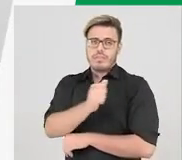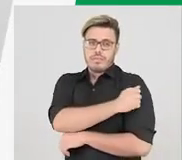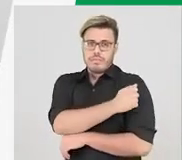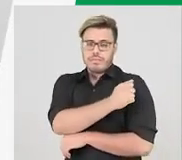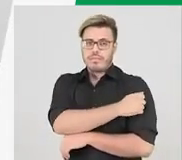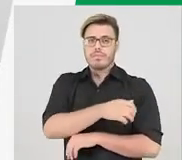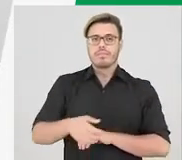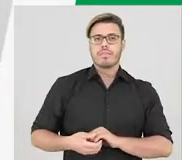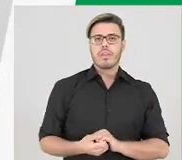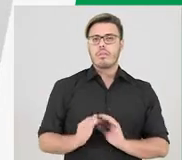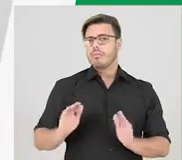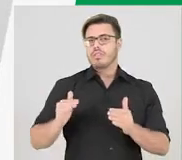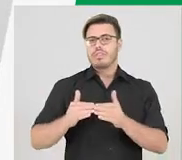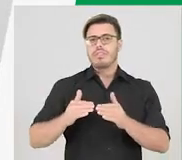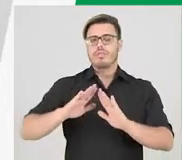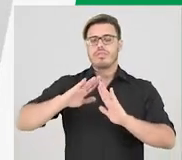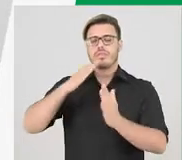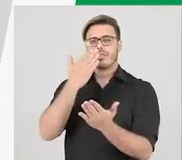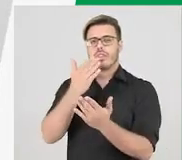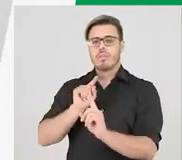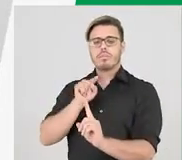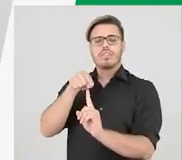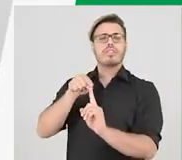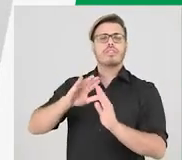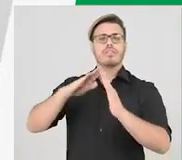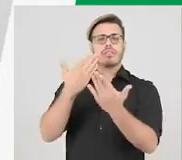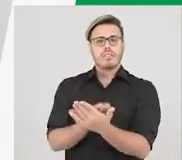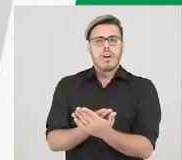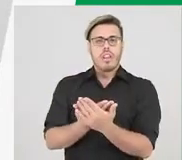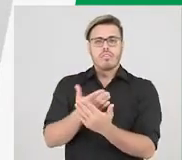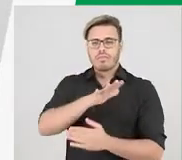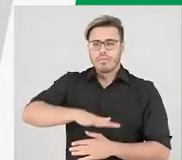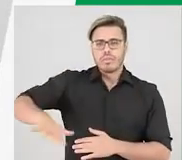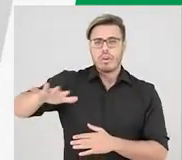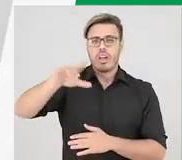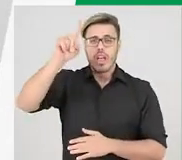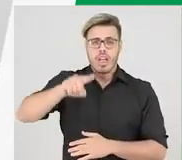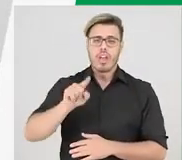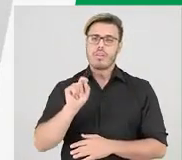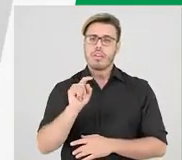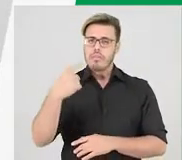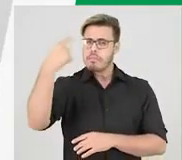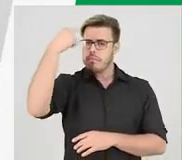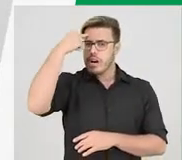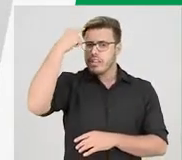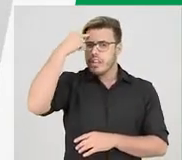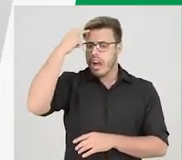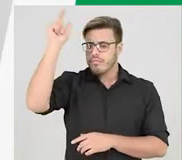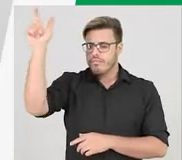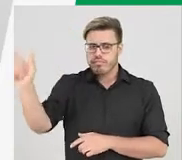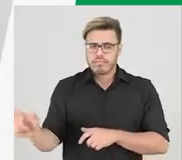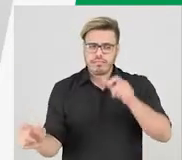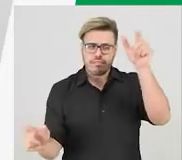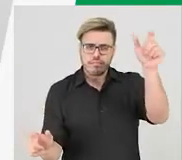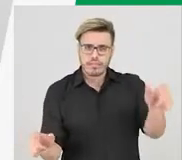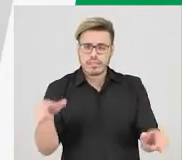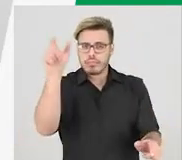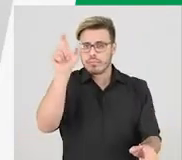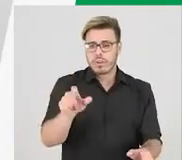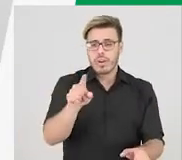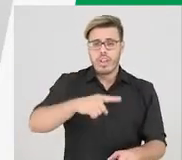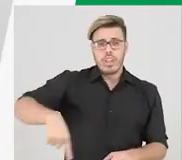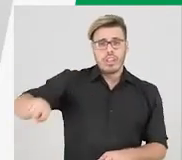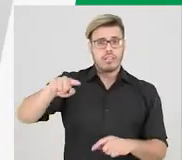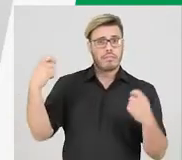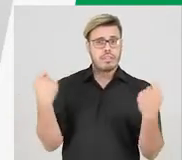para todos é isso, é você pensar neste sujeito que precisa aprender, tomar como ponto